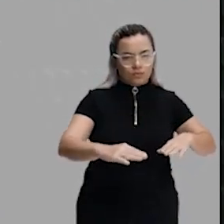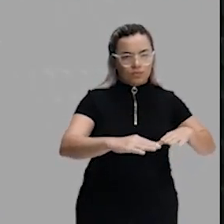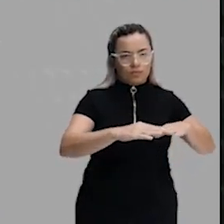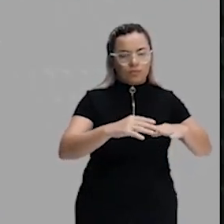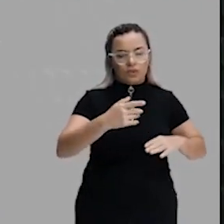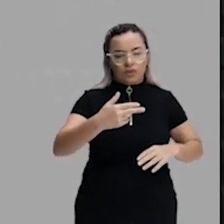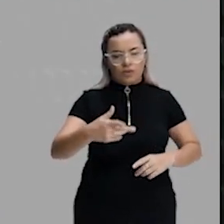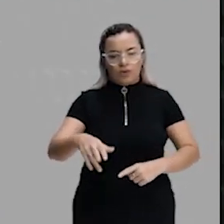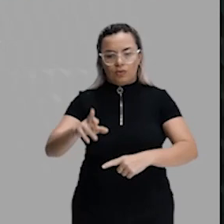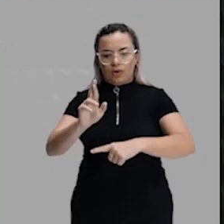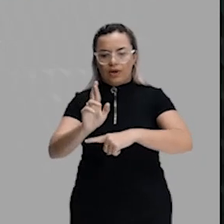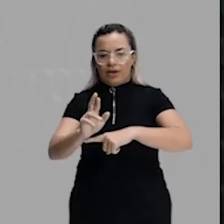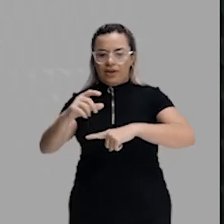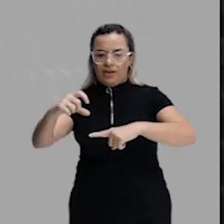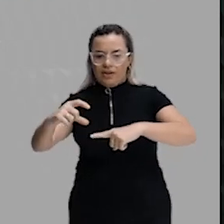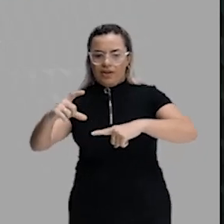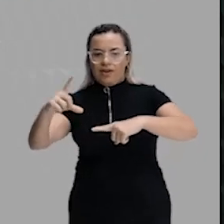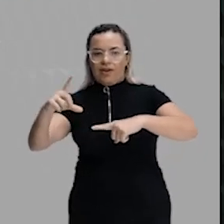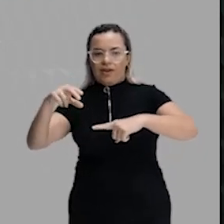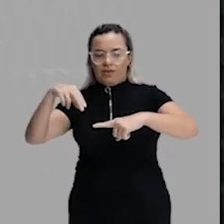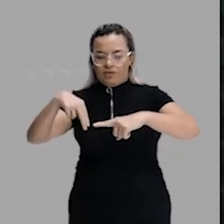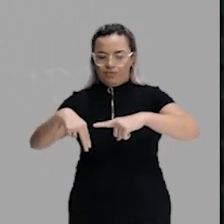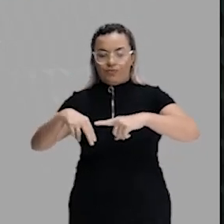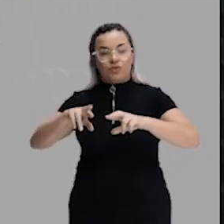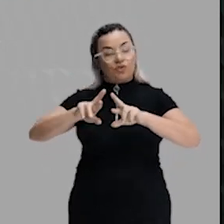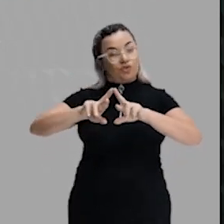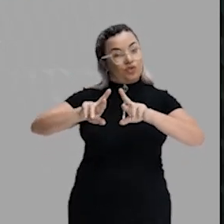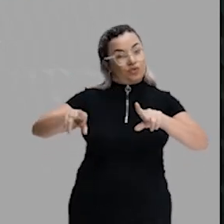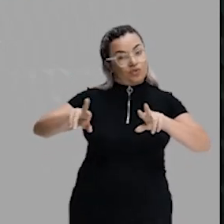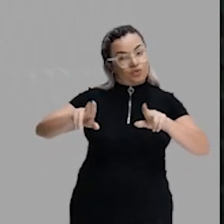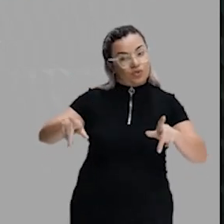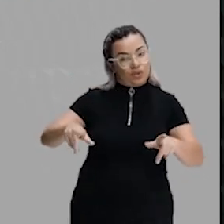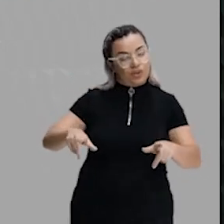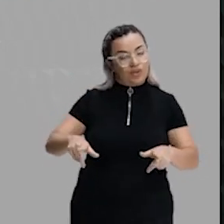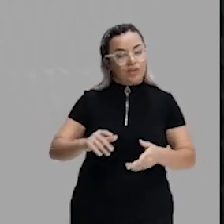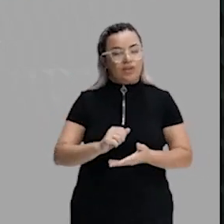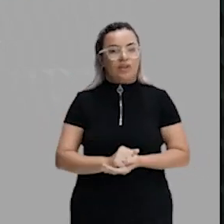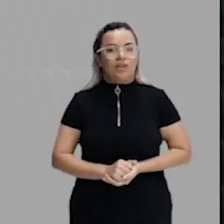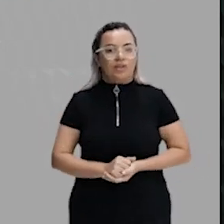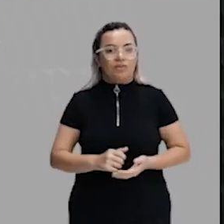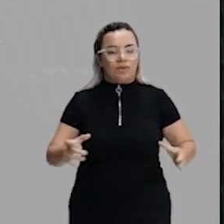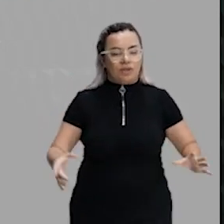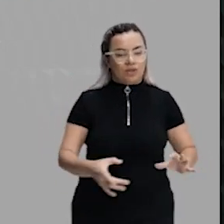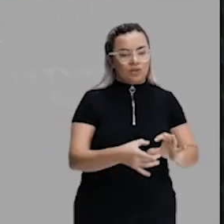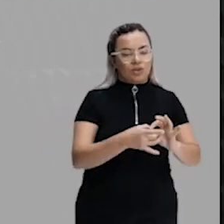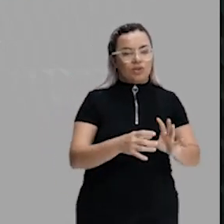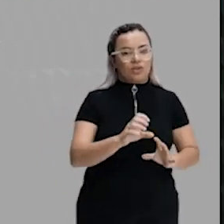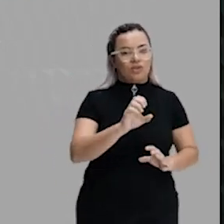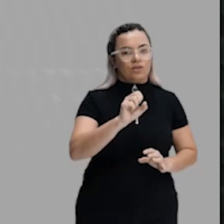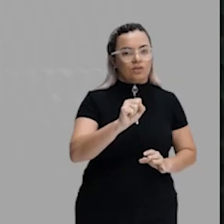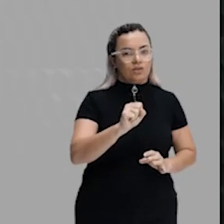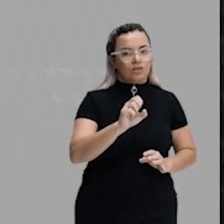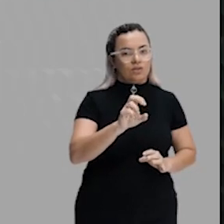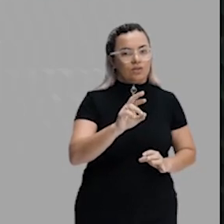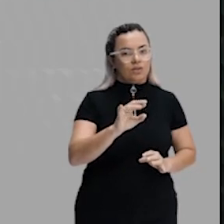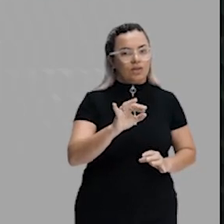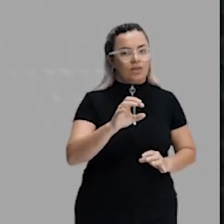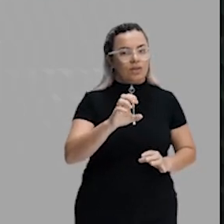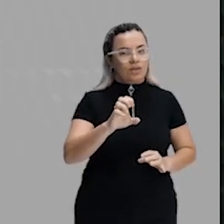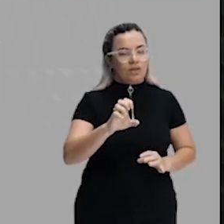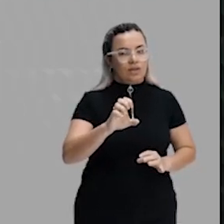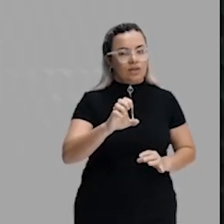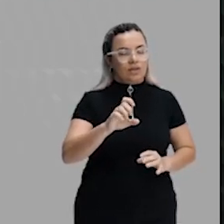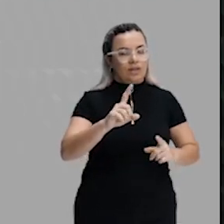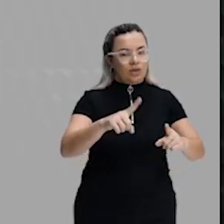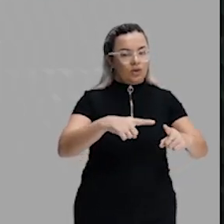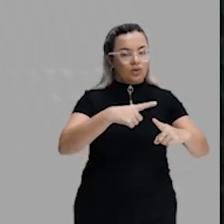para a associação em série. Na associação em série era a multiplicação, N vezes R. Em paralelo